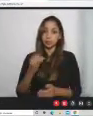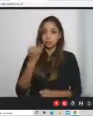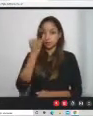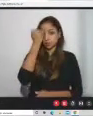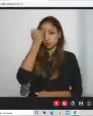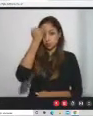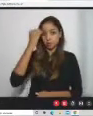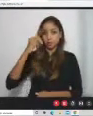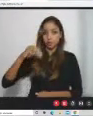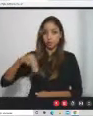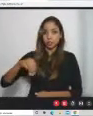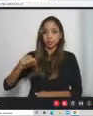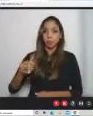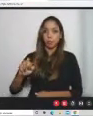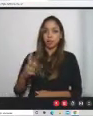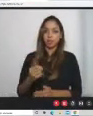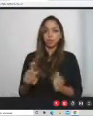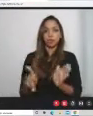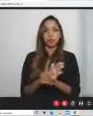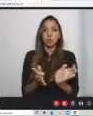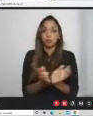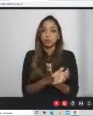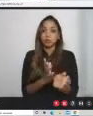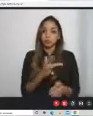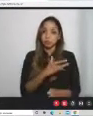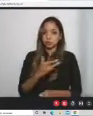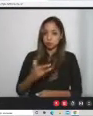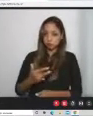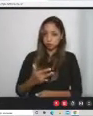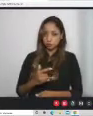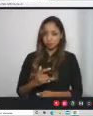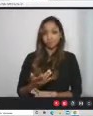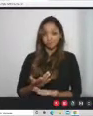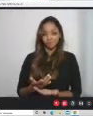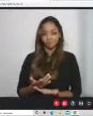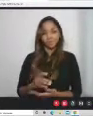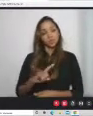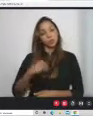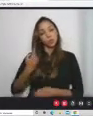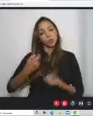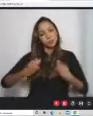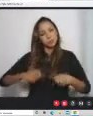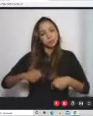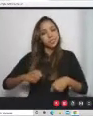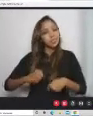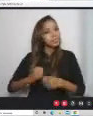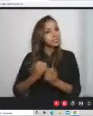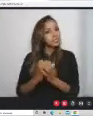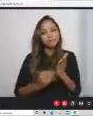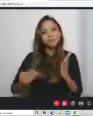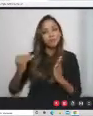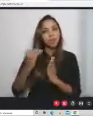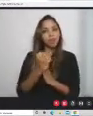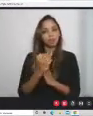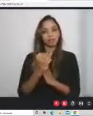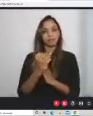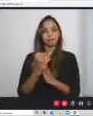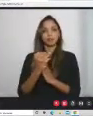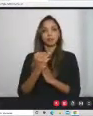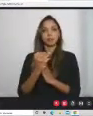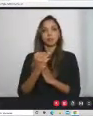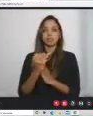dessa casa, que nós tenhamos a capacidade de incrementar ainda mais as nossas fileiras de